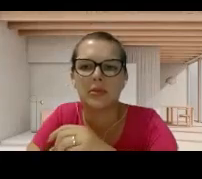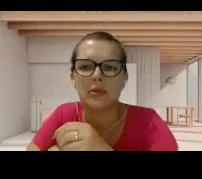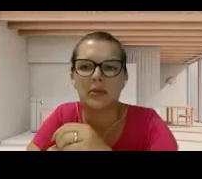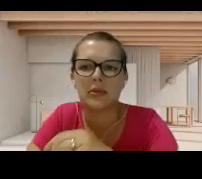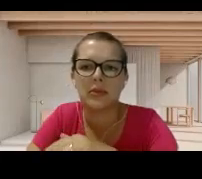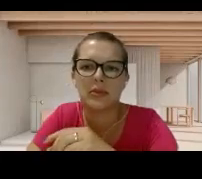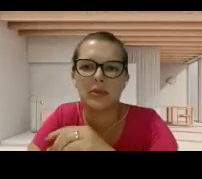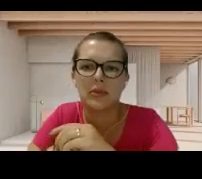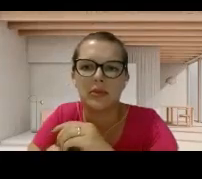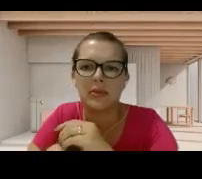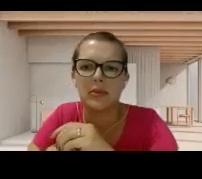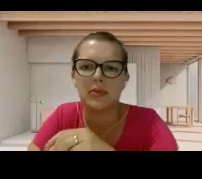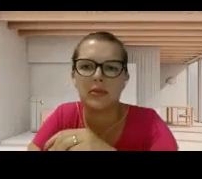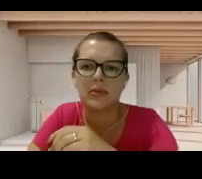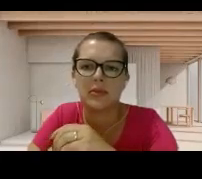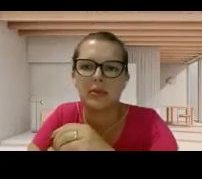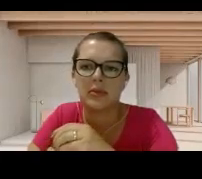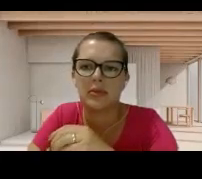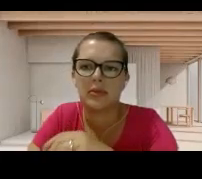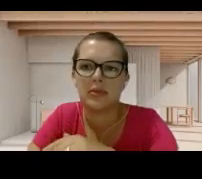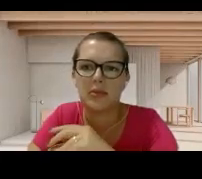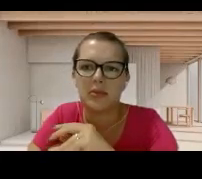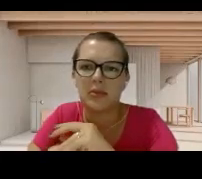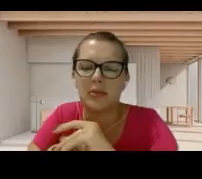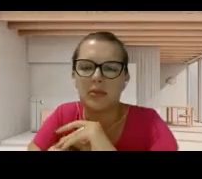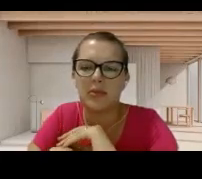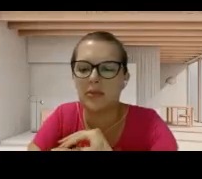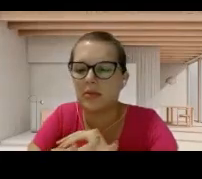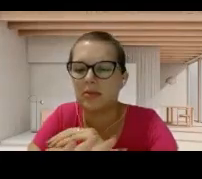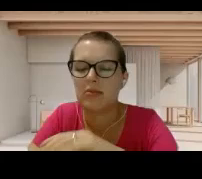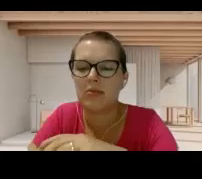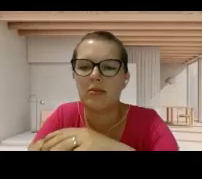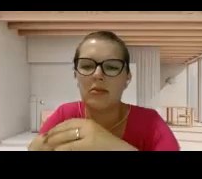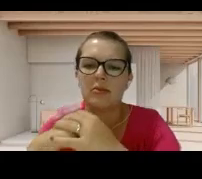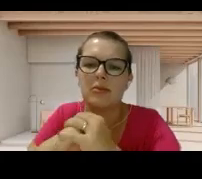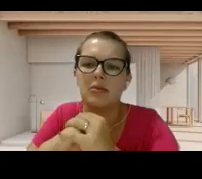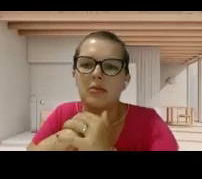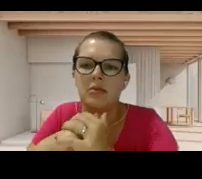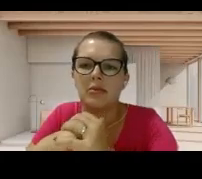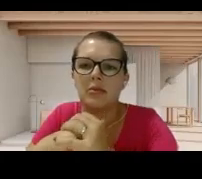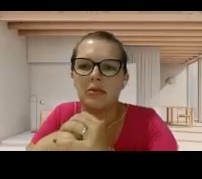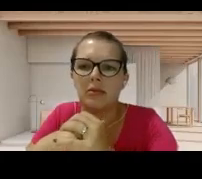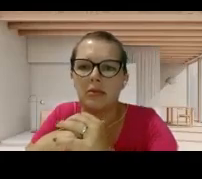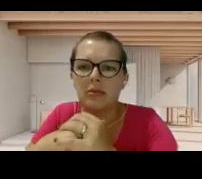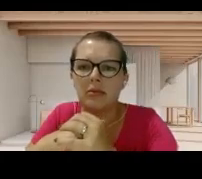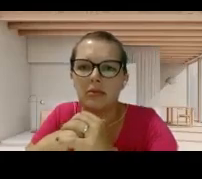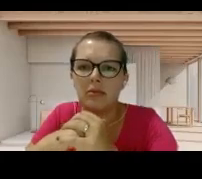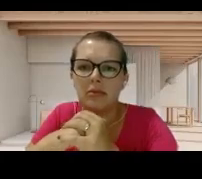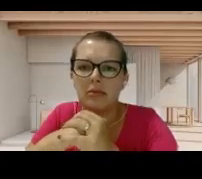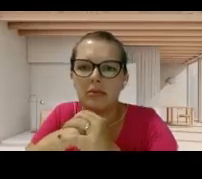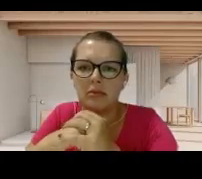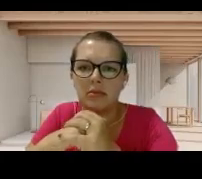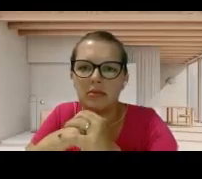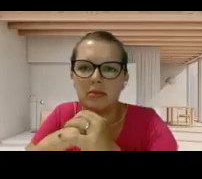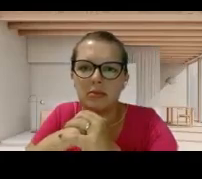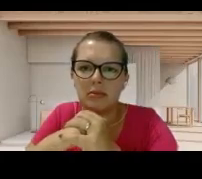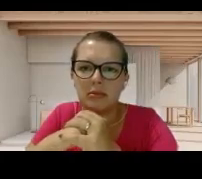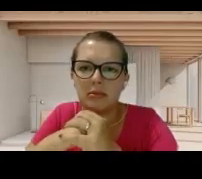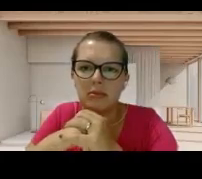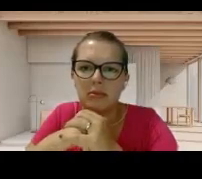Santo Antônio em geral, a altura da barragem são 18 metros. Certo? Isso é queda, a gente chama de queda ultra